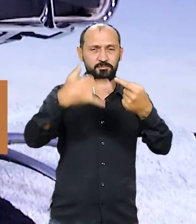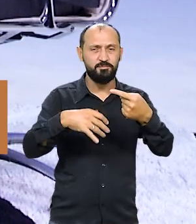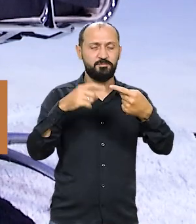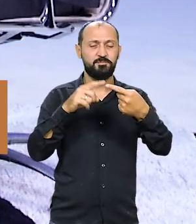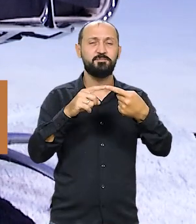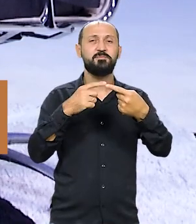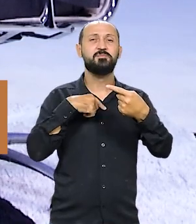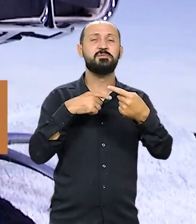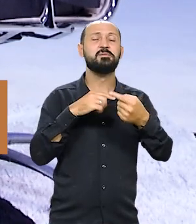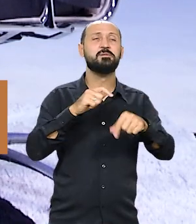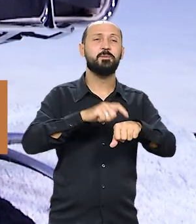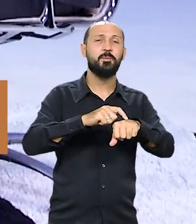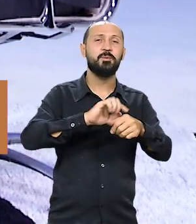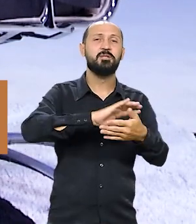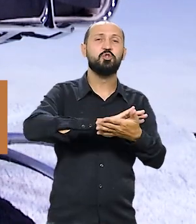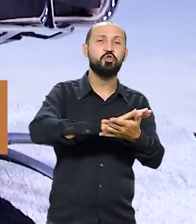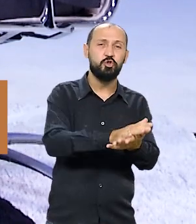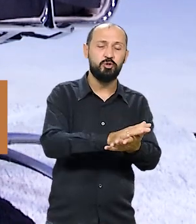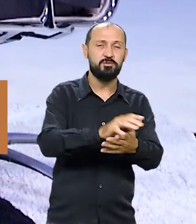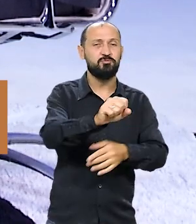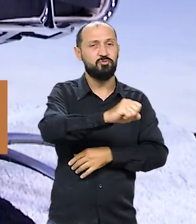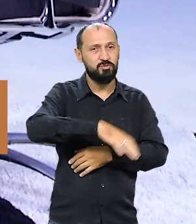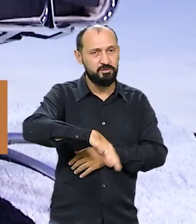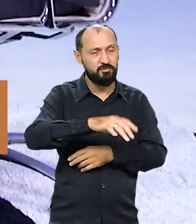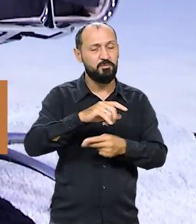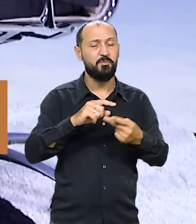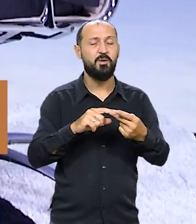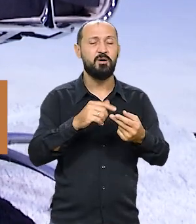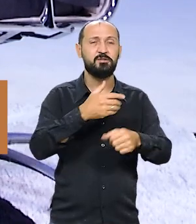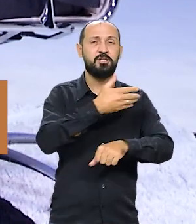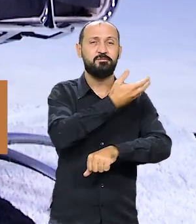passou rapidamente, dessas exclusões sociais,